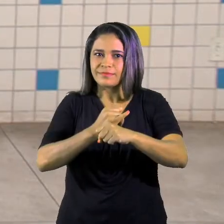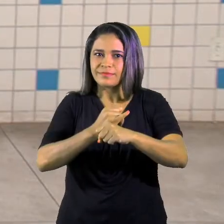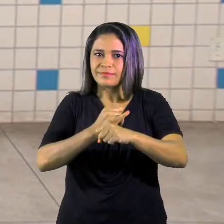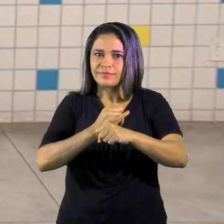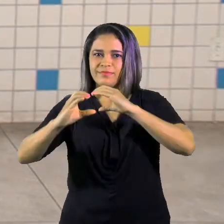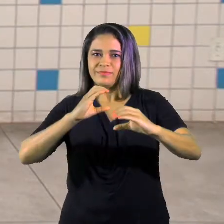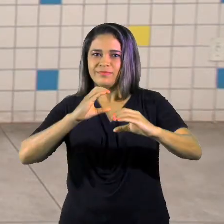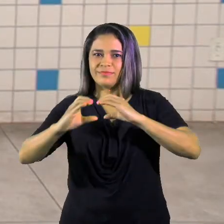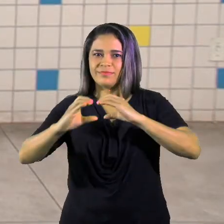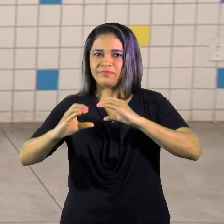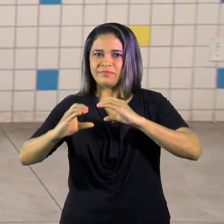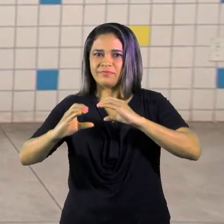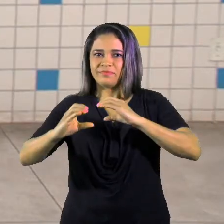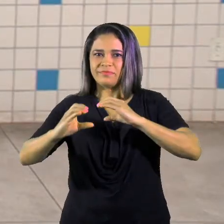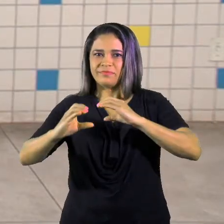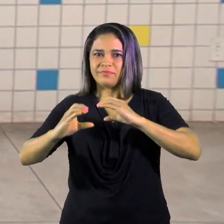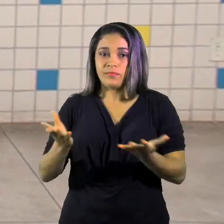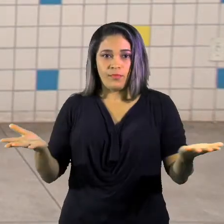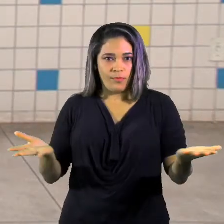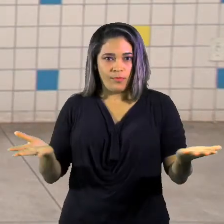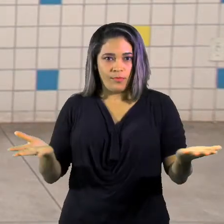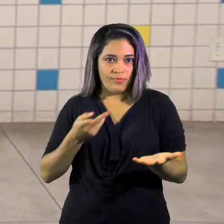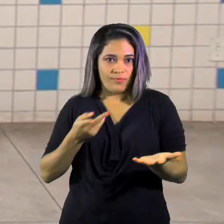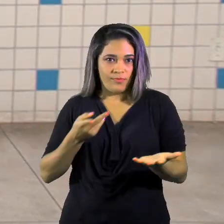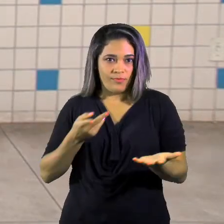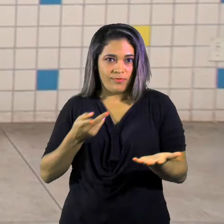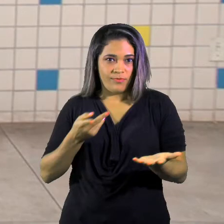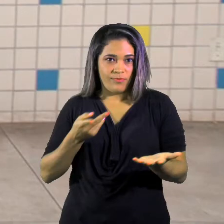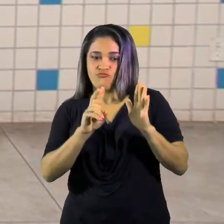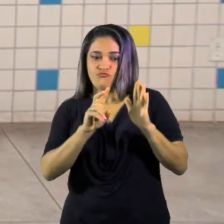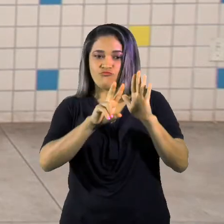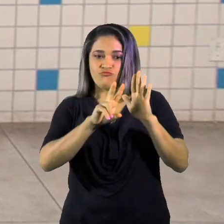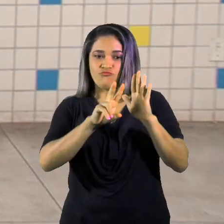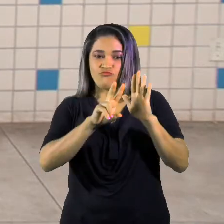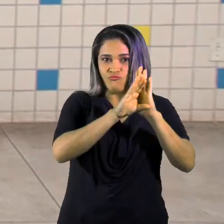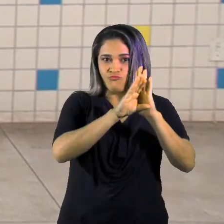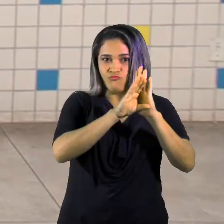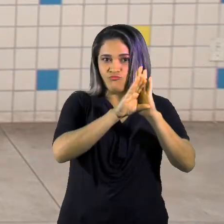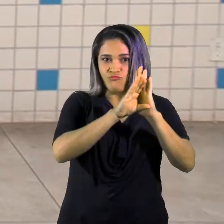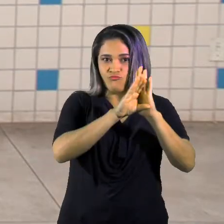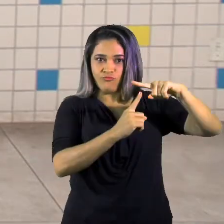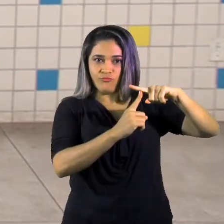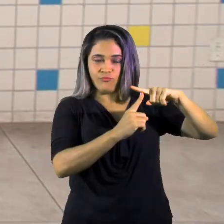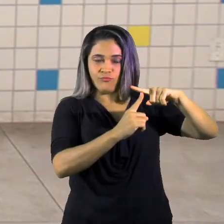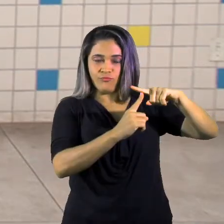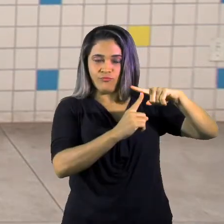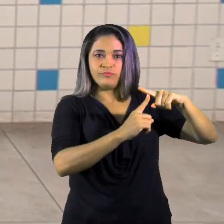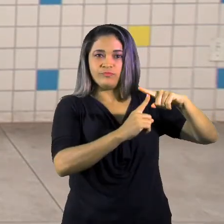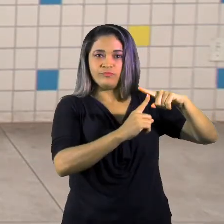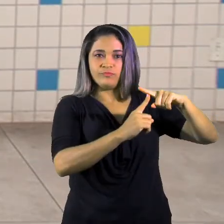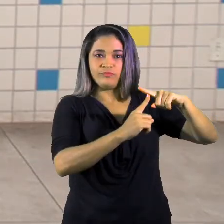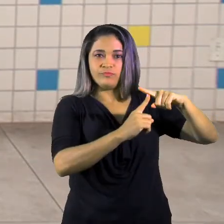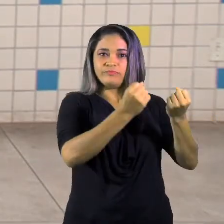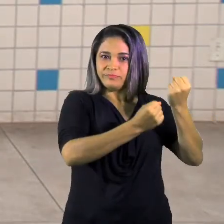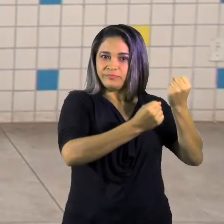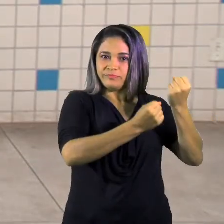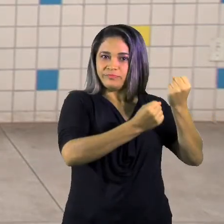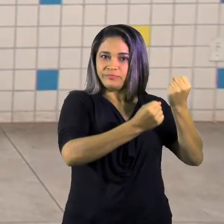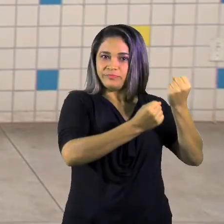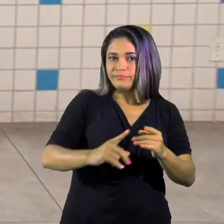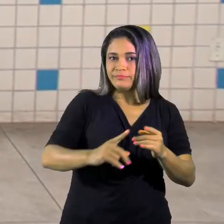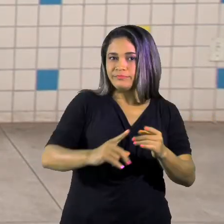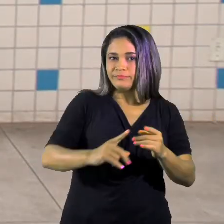comunicações. Então nós vamos falar sobre esses dois conceitos hoje, rede de transporte e rede de